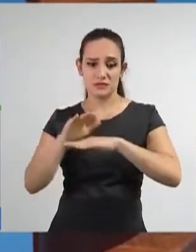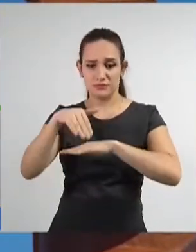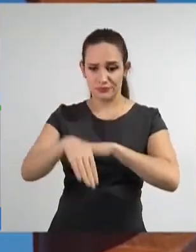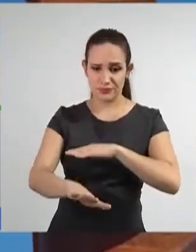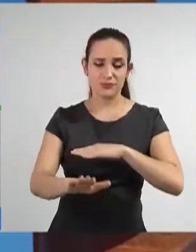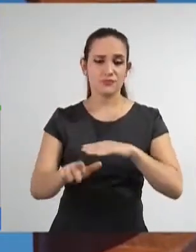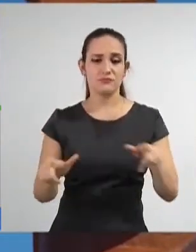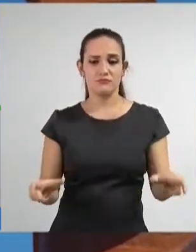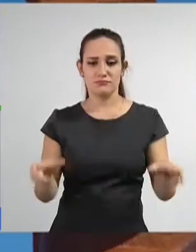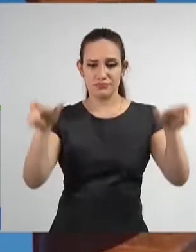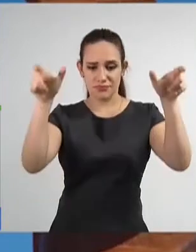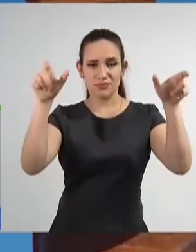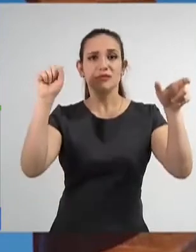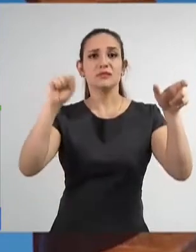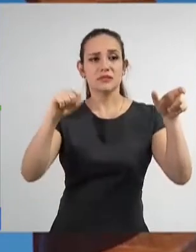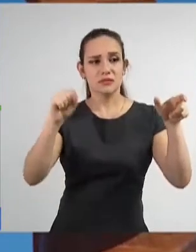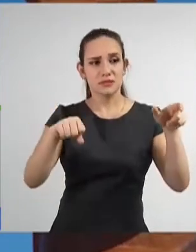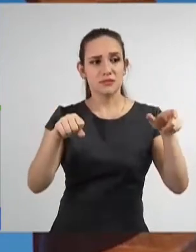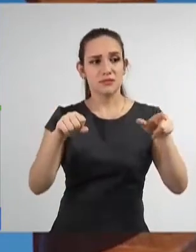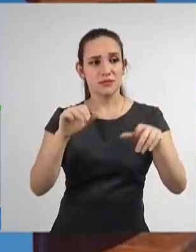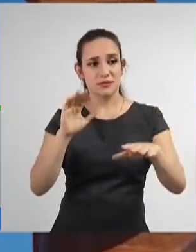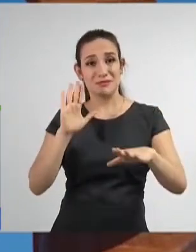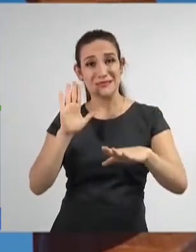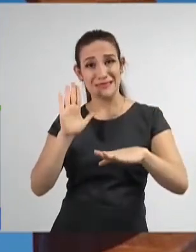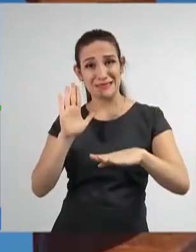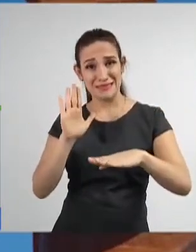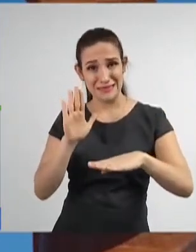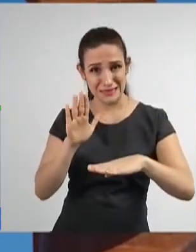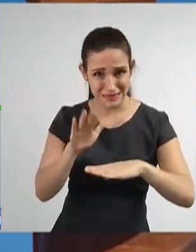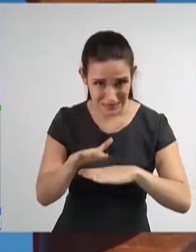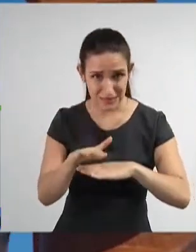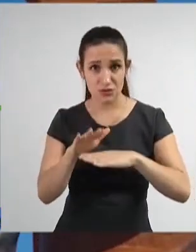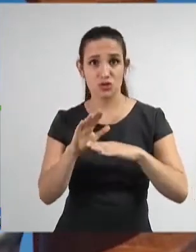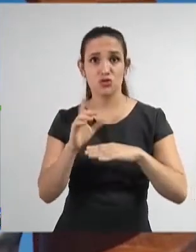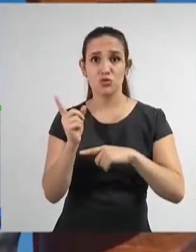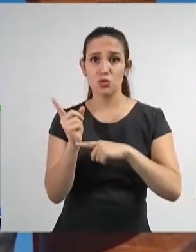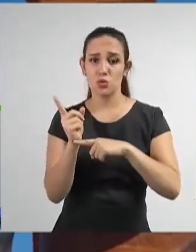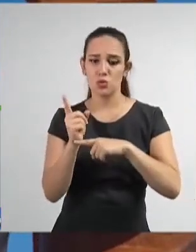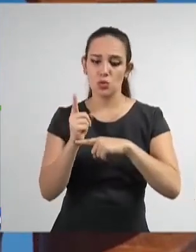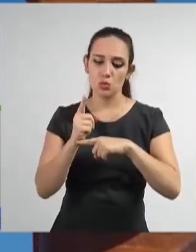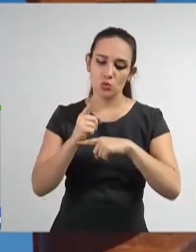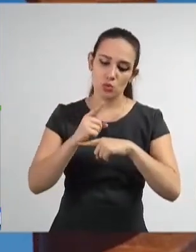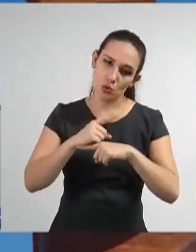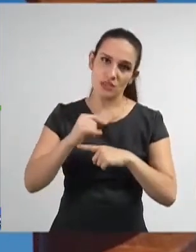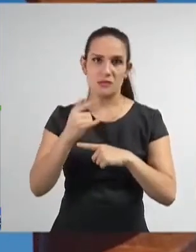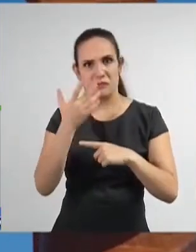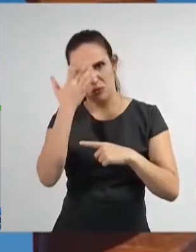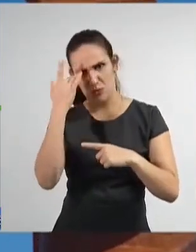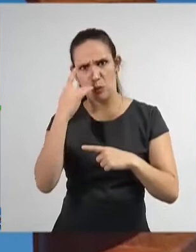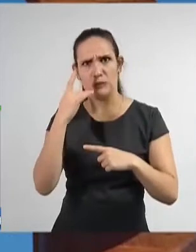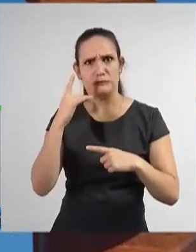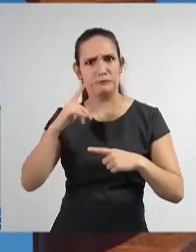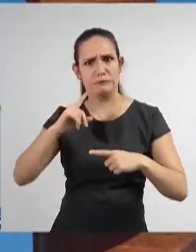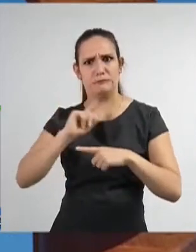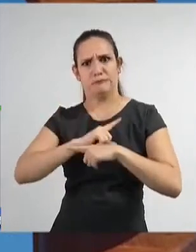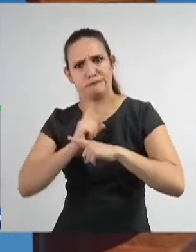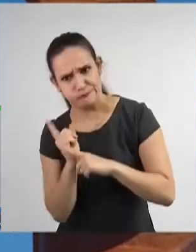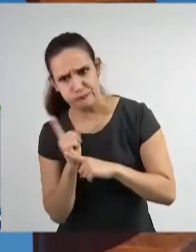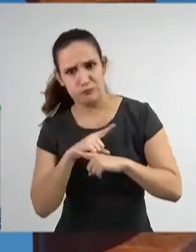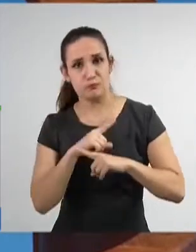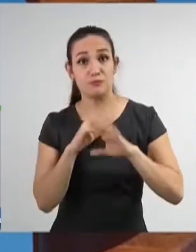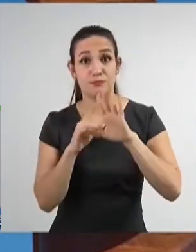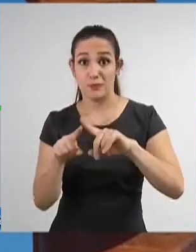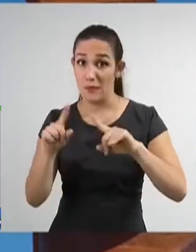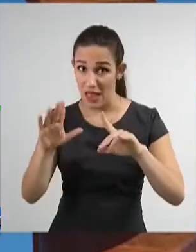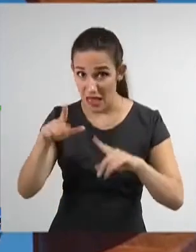eletrônica, quebra-molas, etc., para frear a velocidade de quem abusa. Mas isso não é a